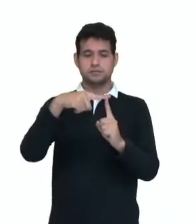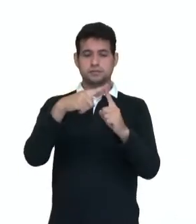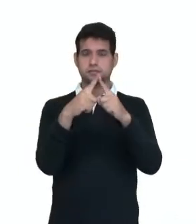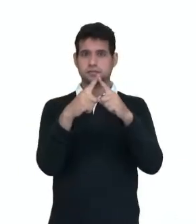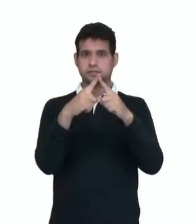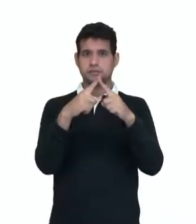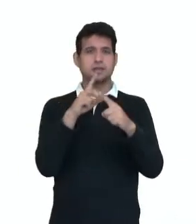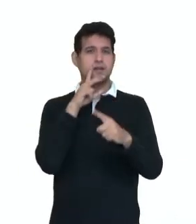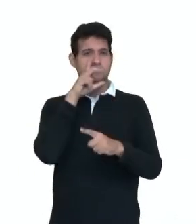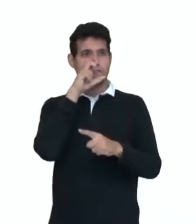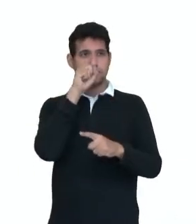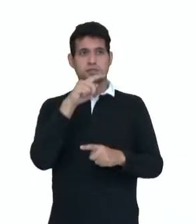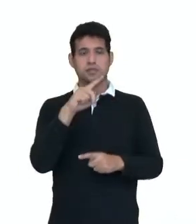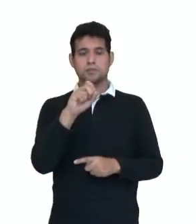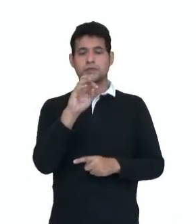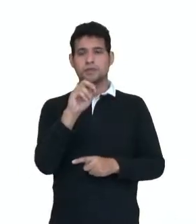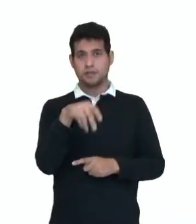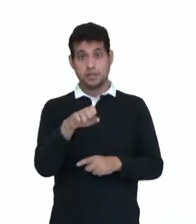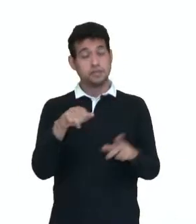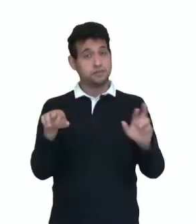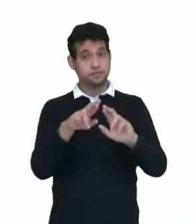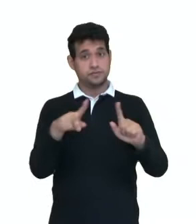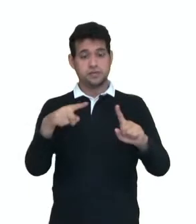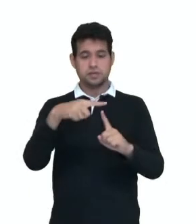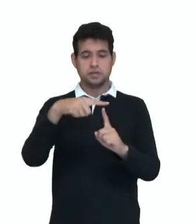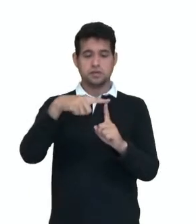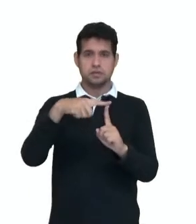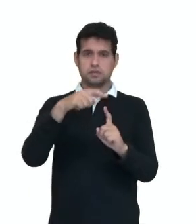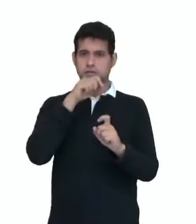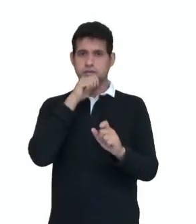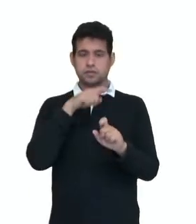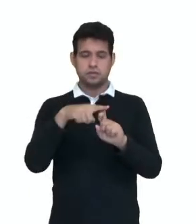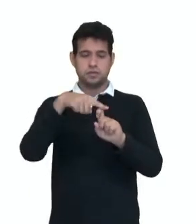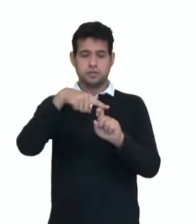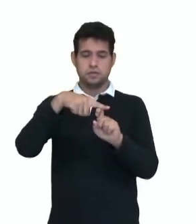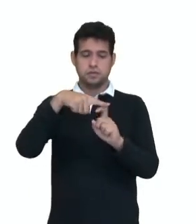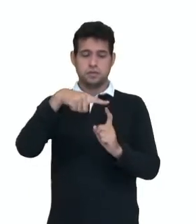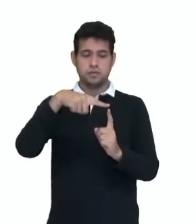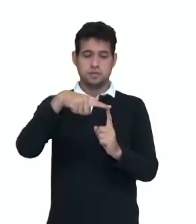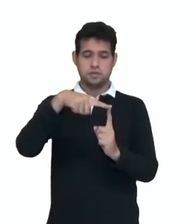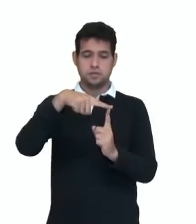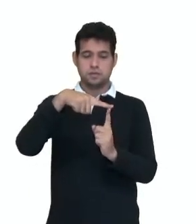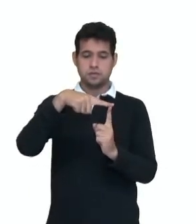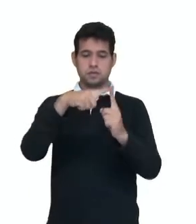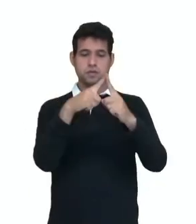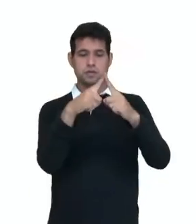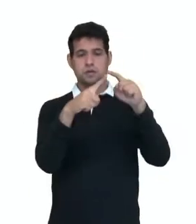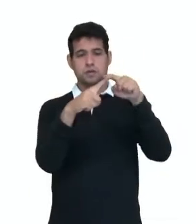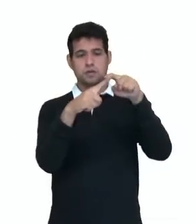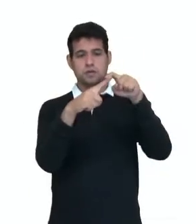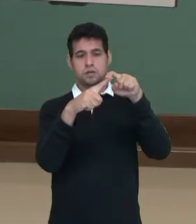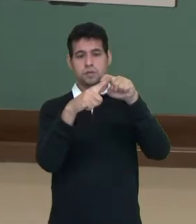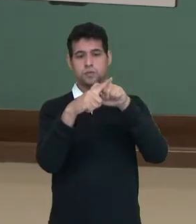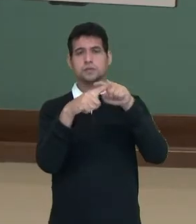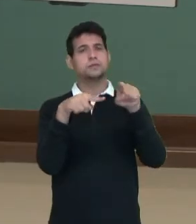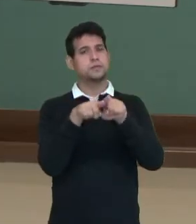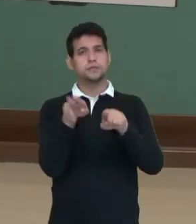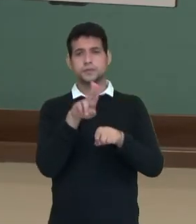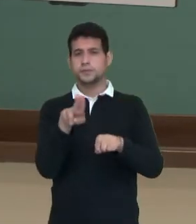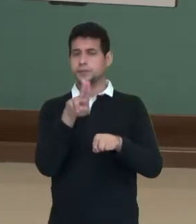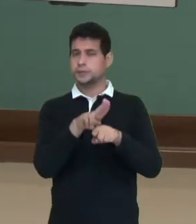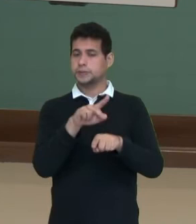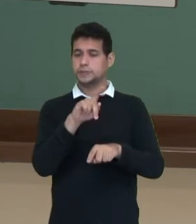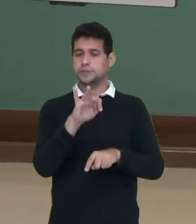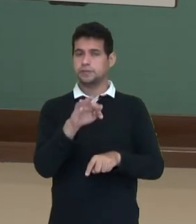a força potente. Então, a força resistente, ela está entre o ponto de apoio e a força potente